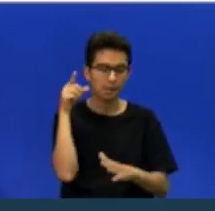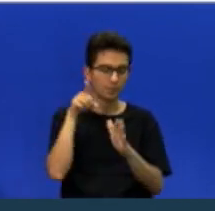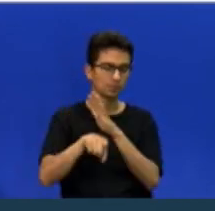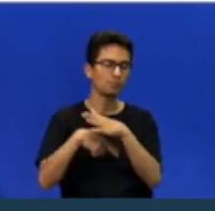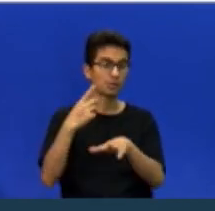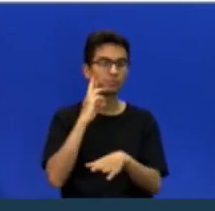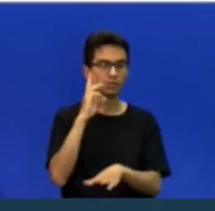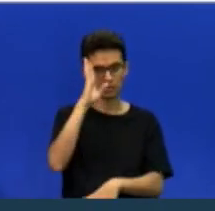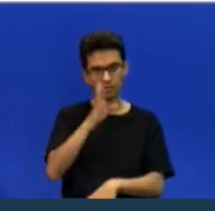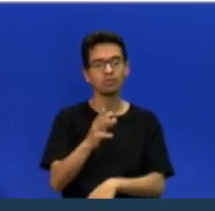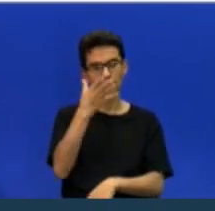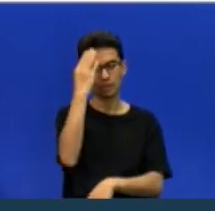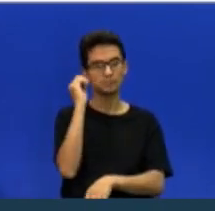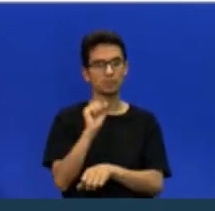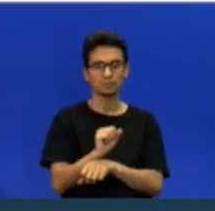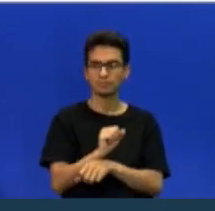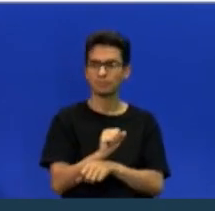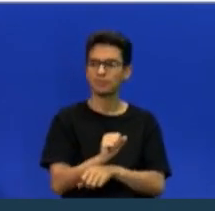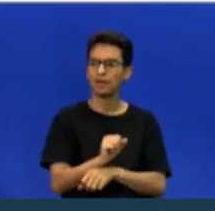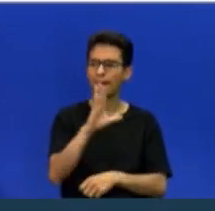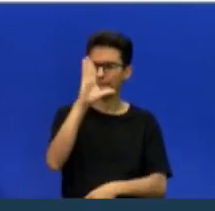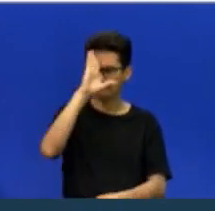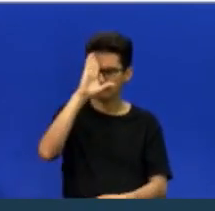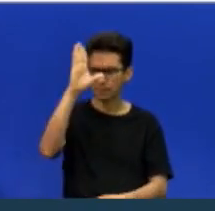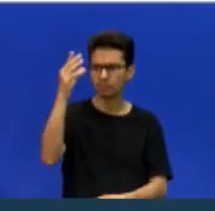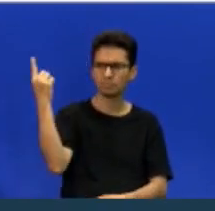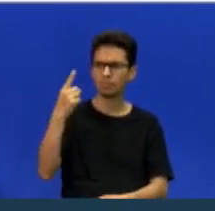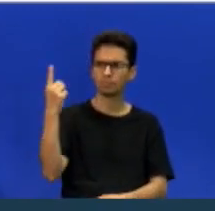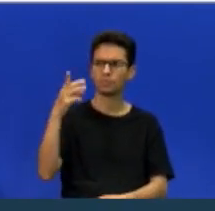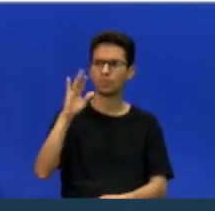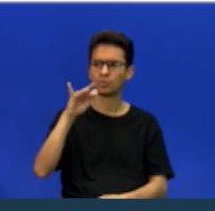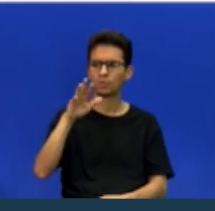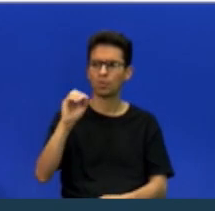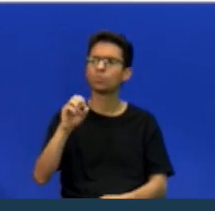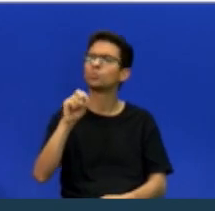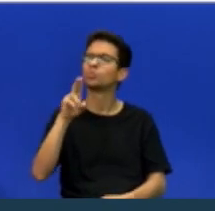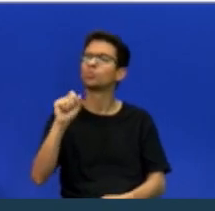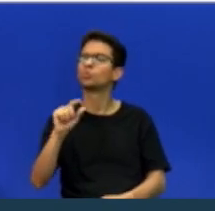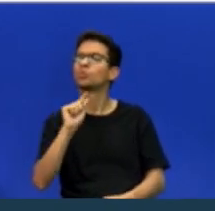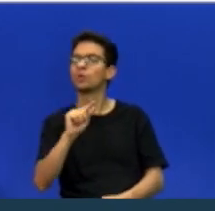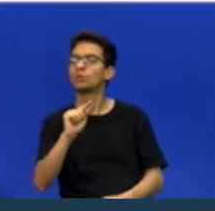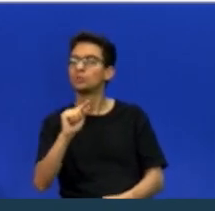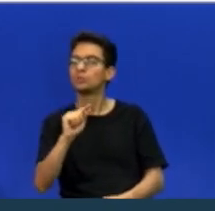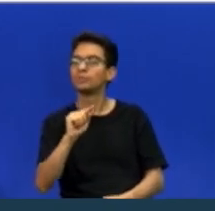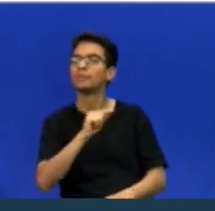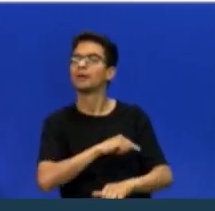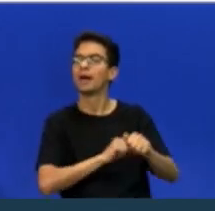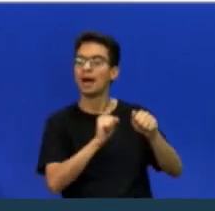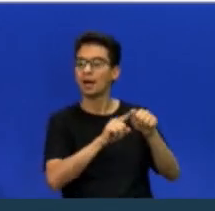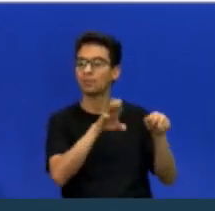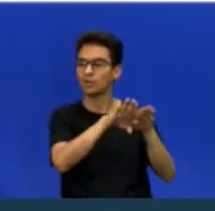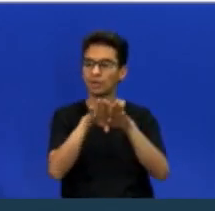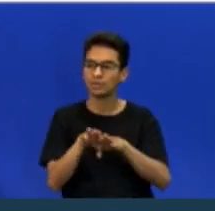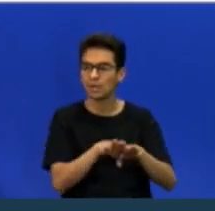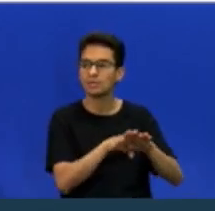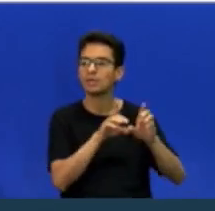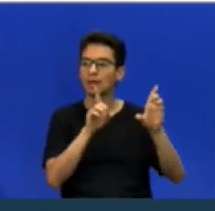do SUS? A. Equidade. B. Descentralização.